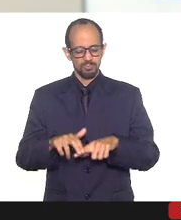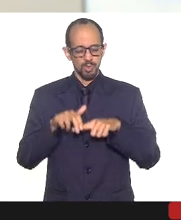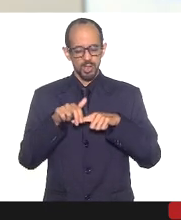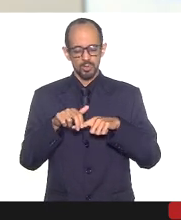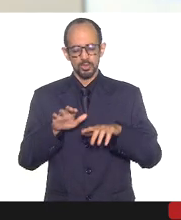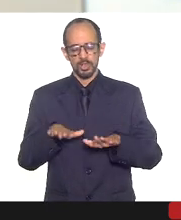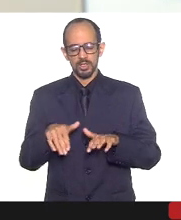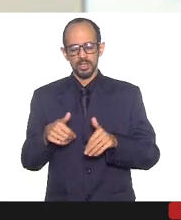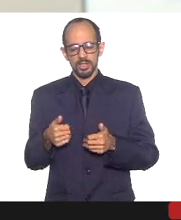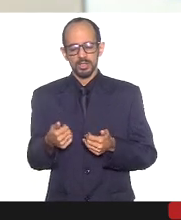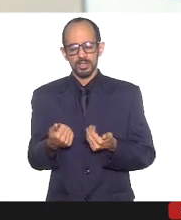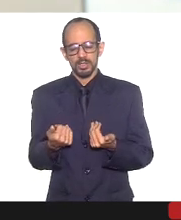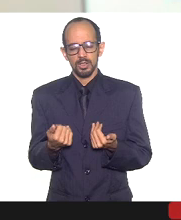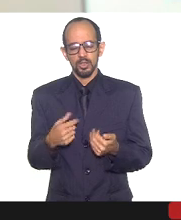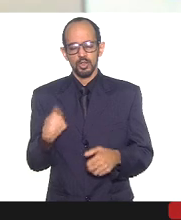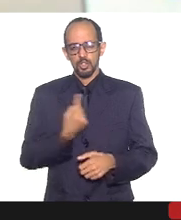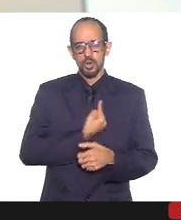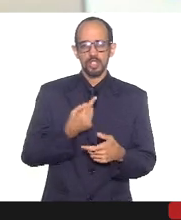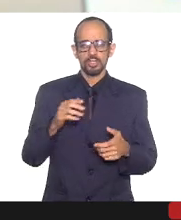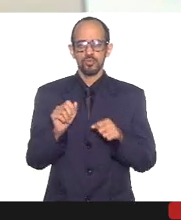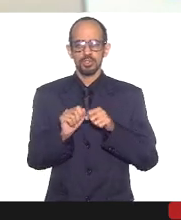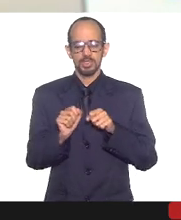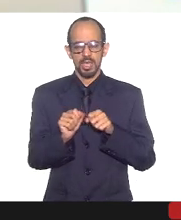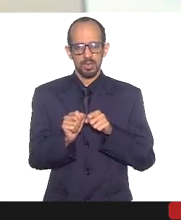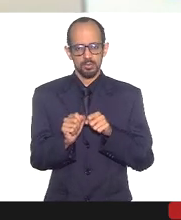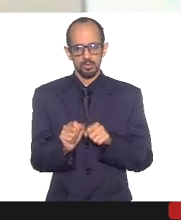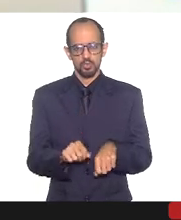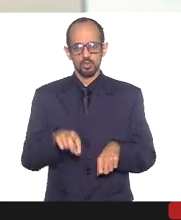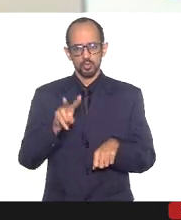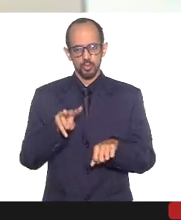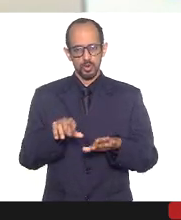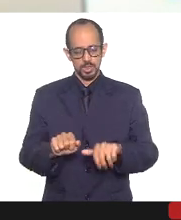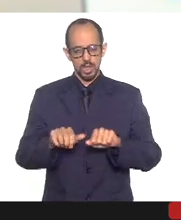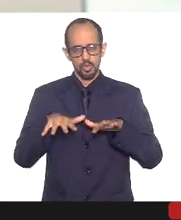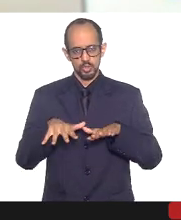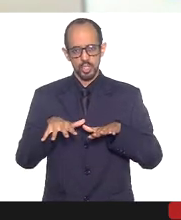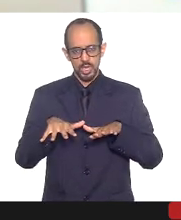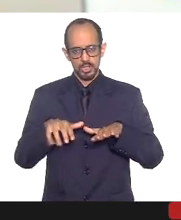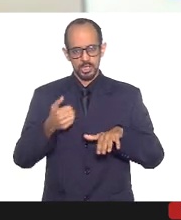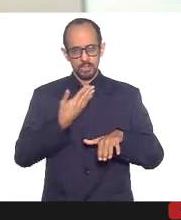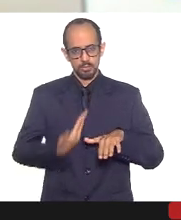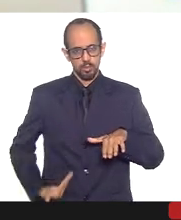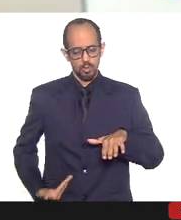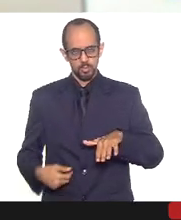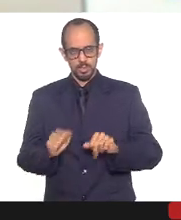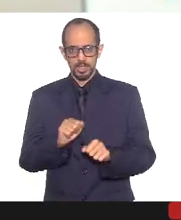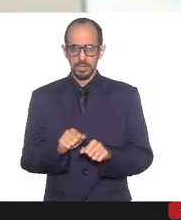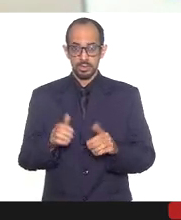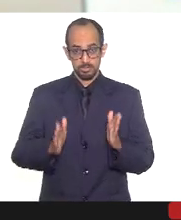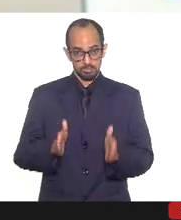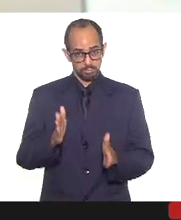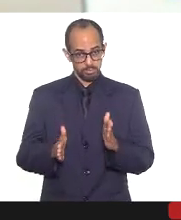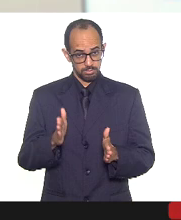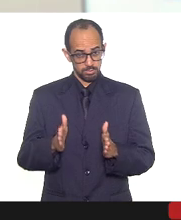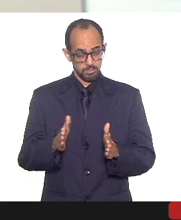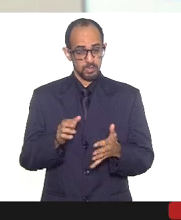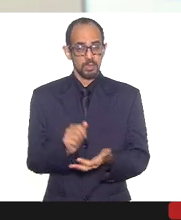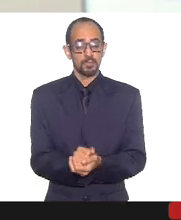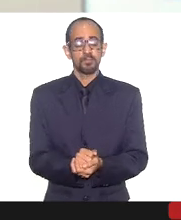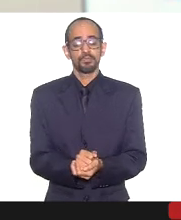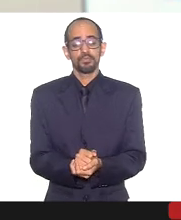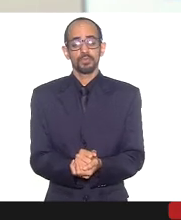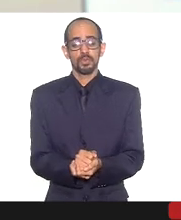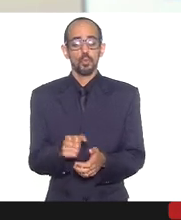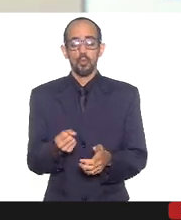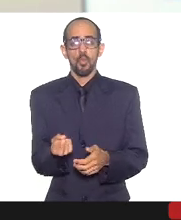já realizou, né, duas audiências públicas nesse curto espaço de tempo em que as comissões da Alerj se